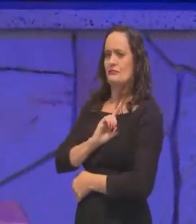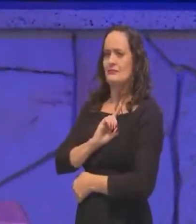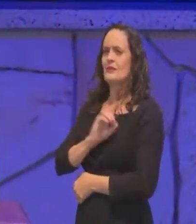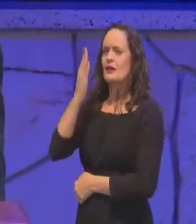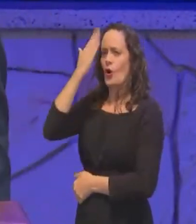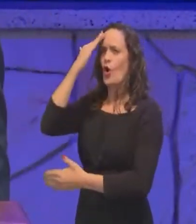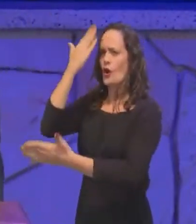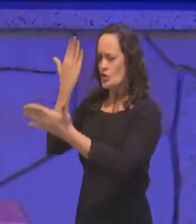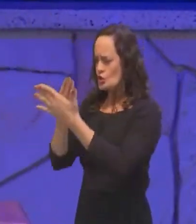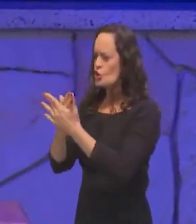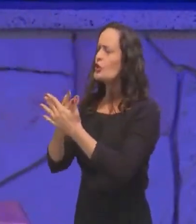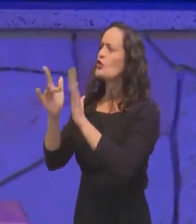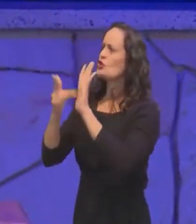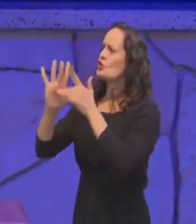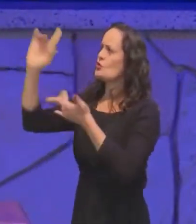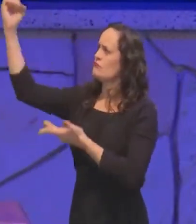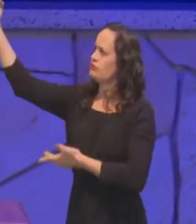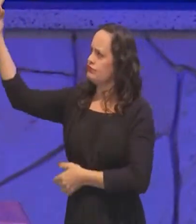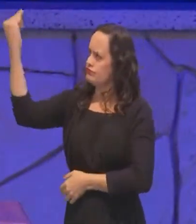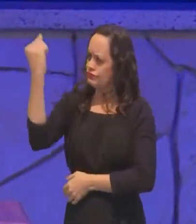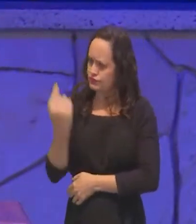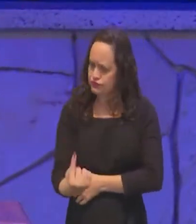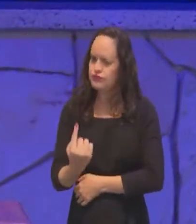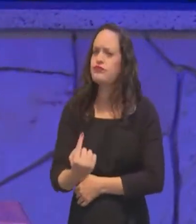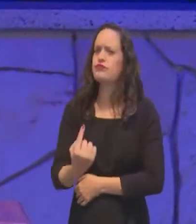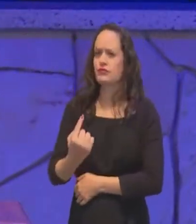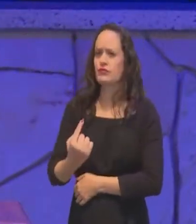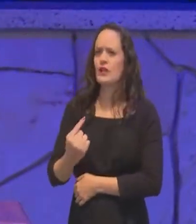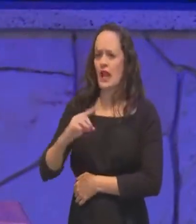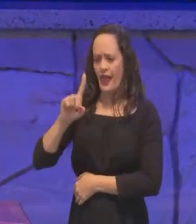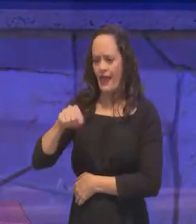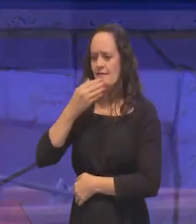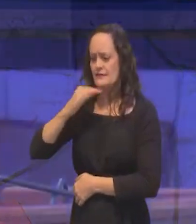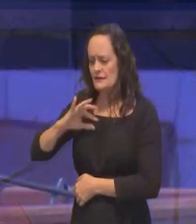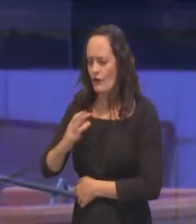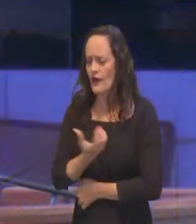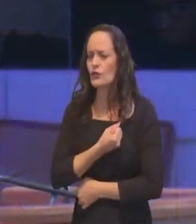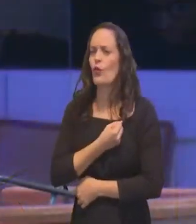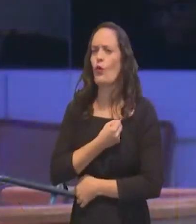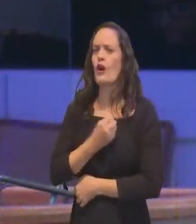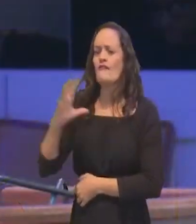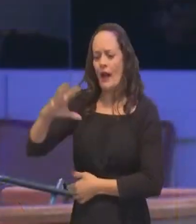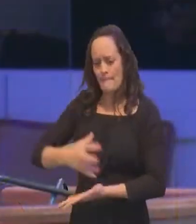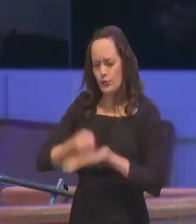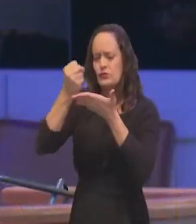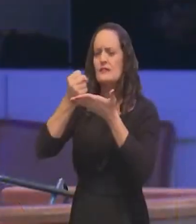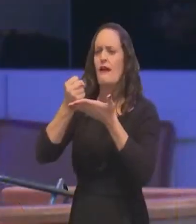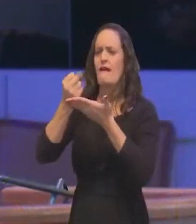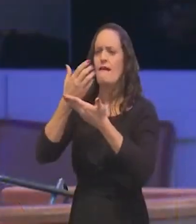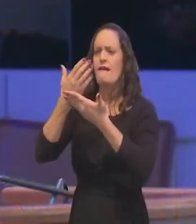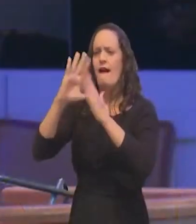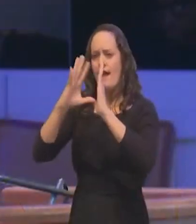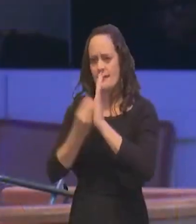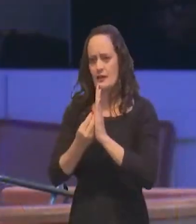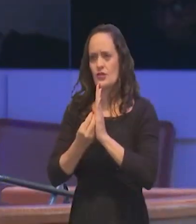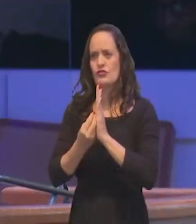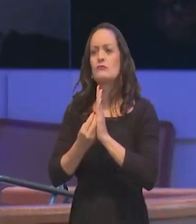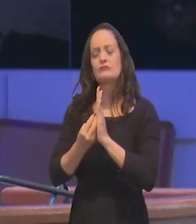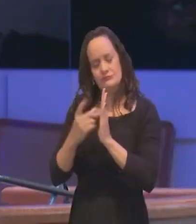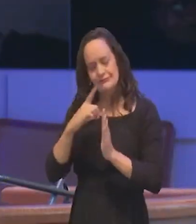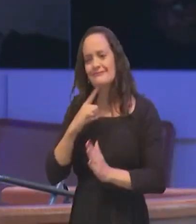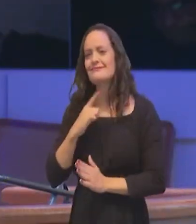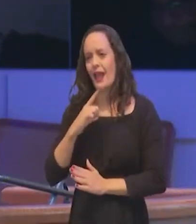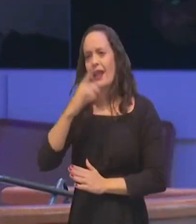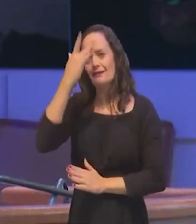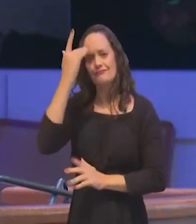habitou entre nós, e é Salvador da igreja e virá buscar a sua igreja. Essa igreja está espalhada em todos os cantos da